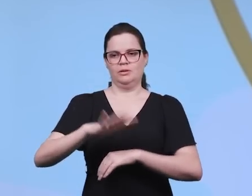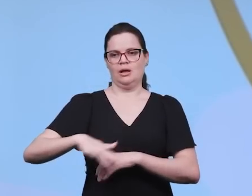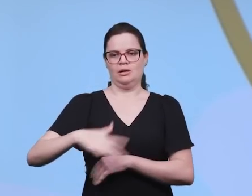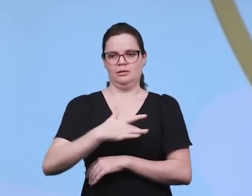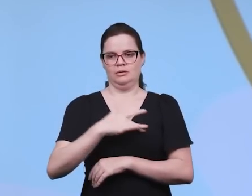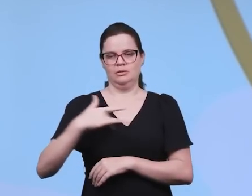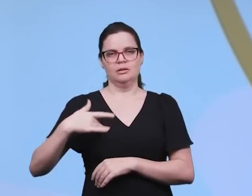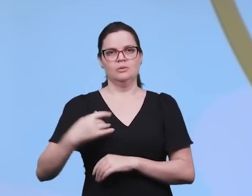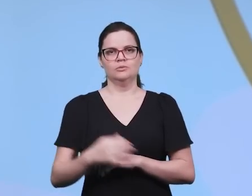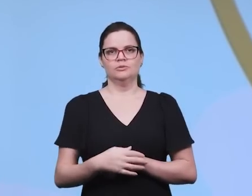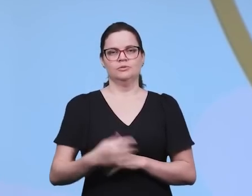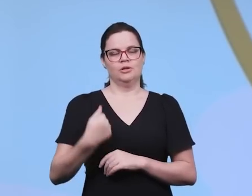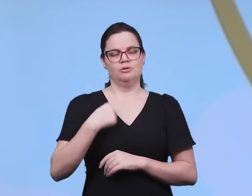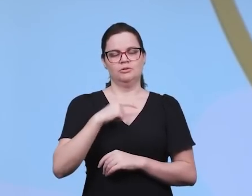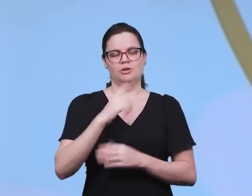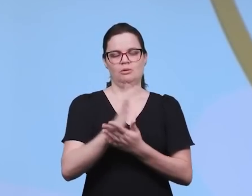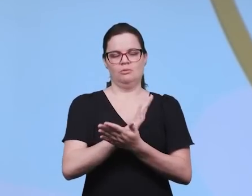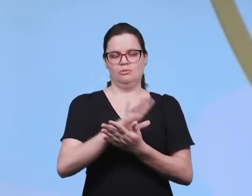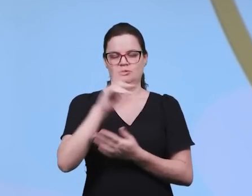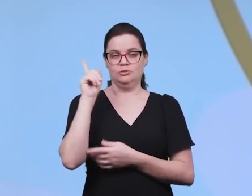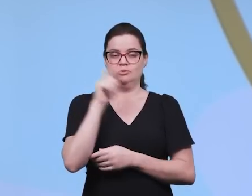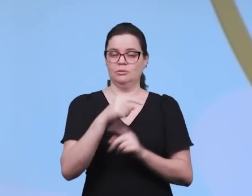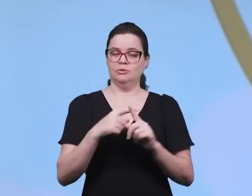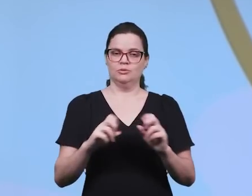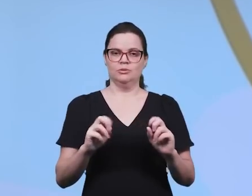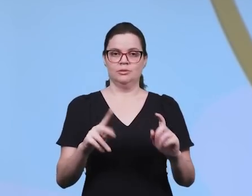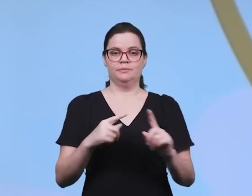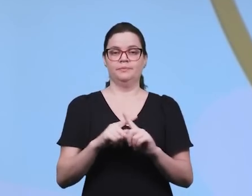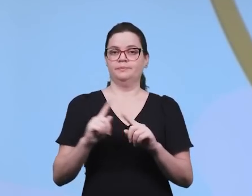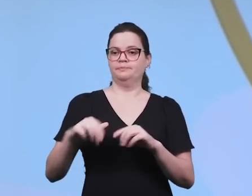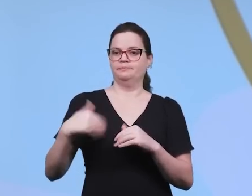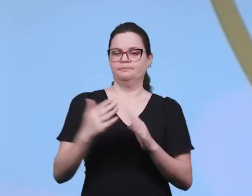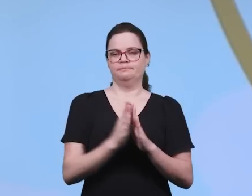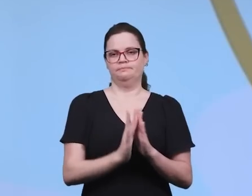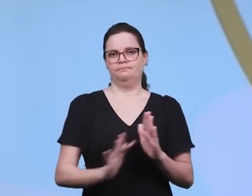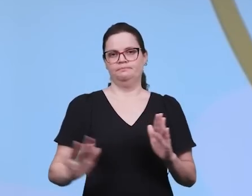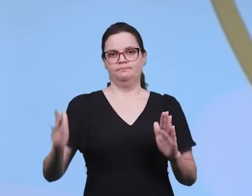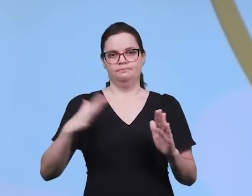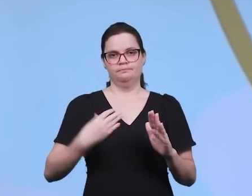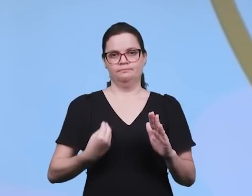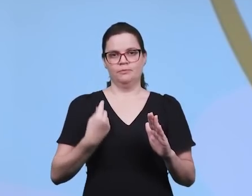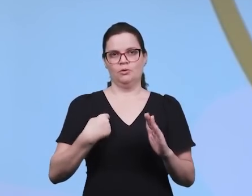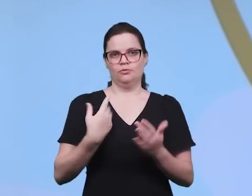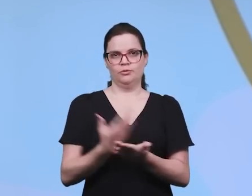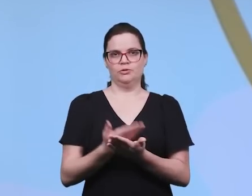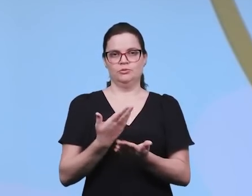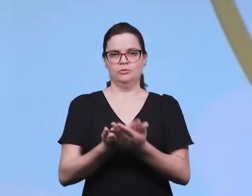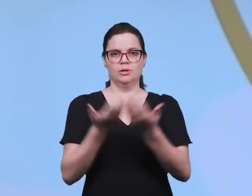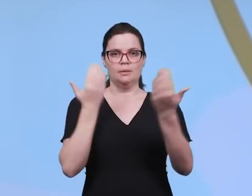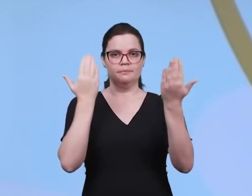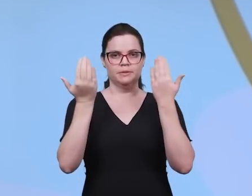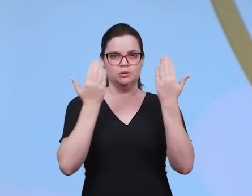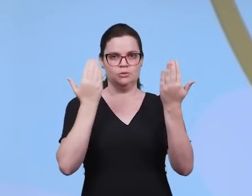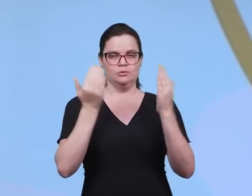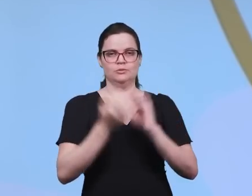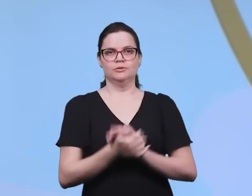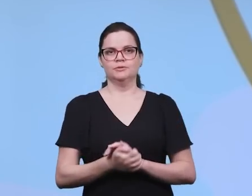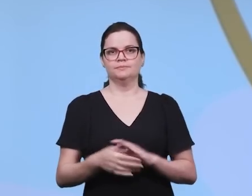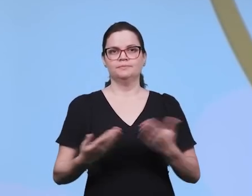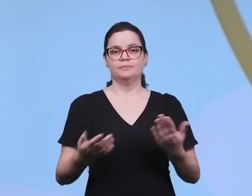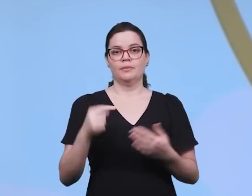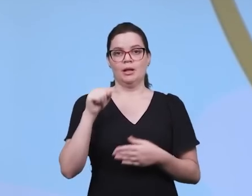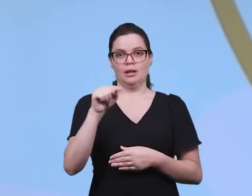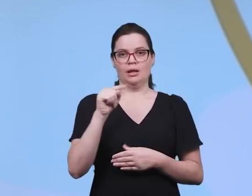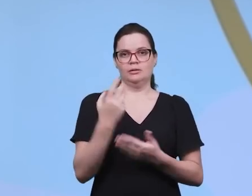tinha muitas dificuldades, enfim. E no percurso, eu fui estudar psicologia. E na